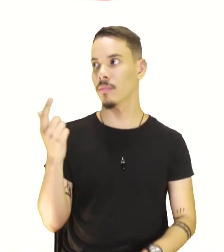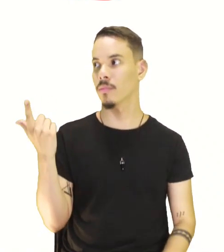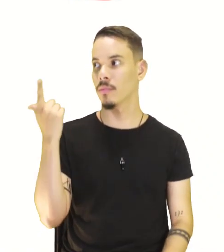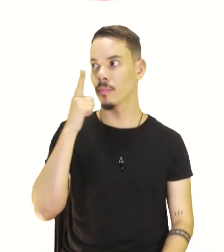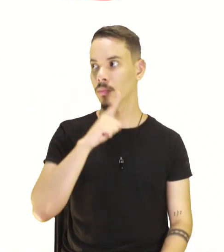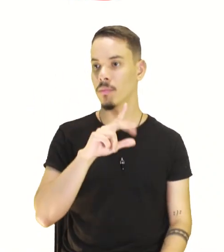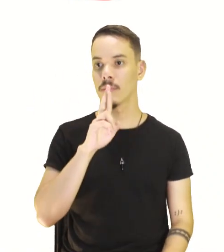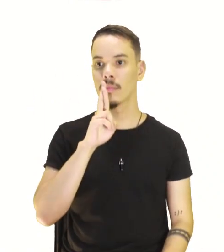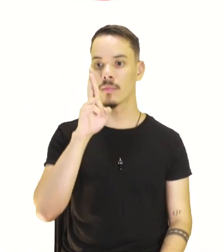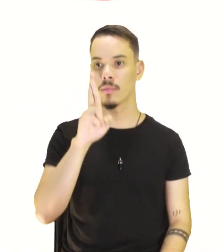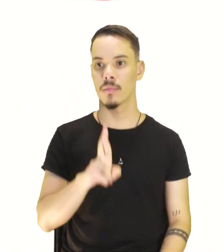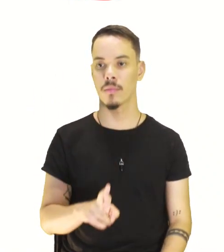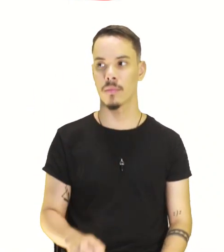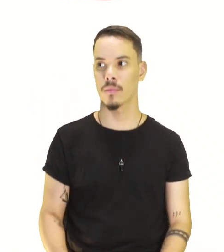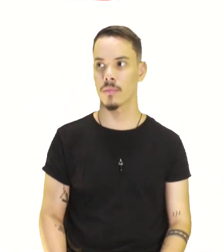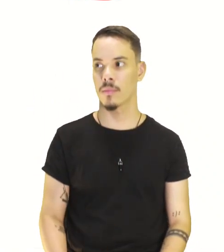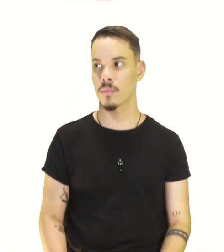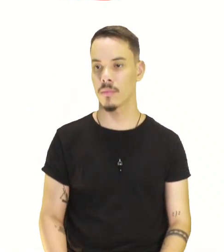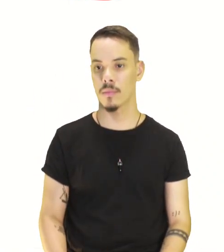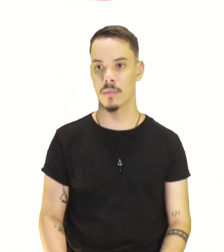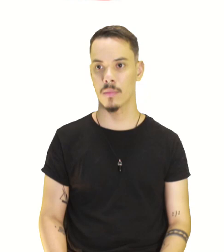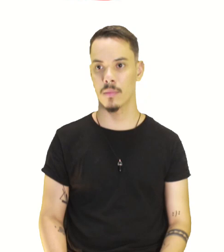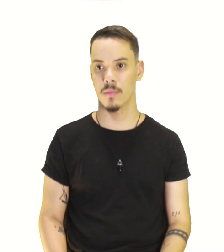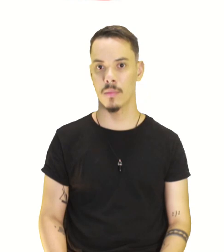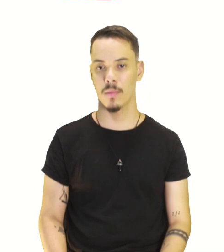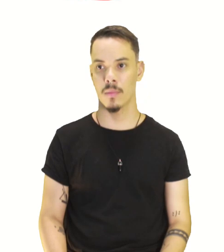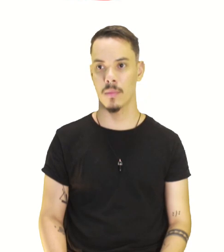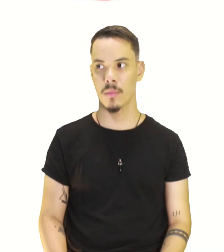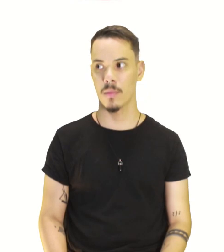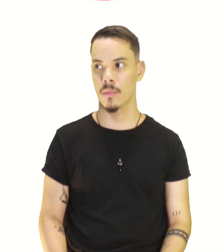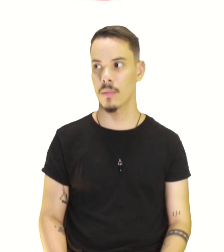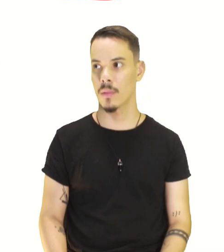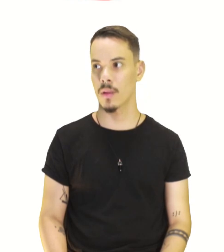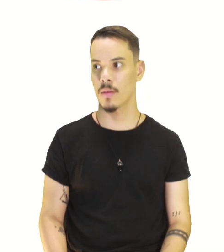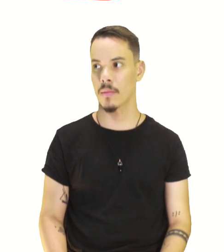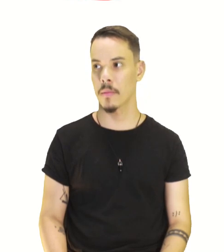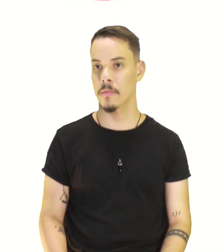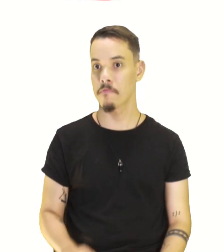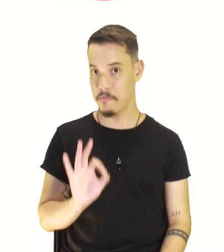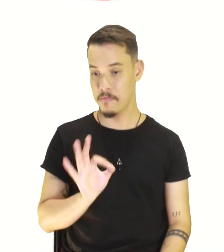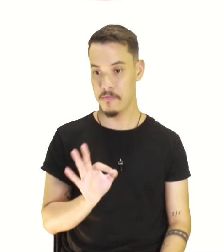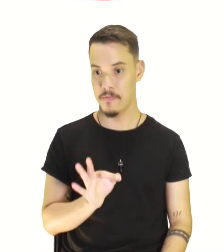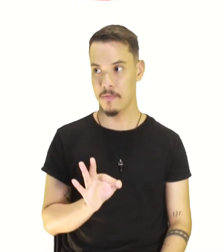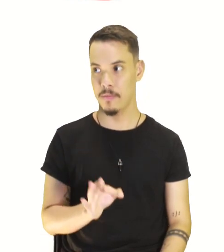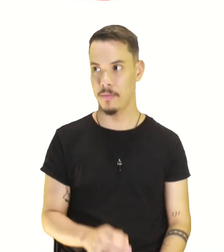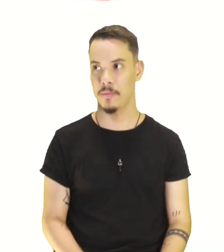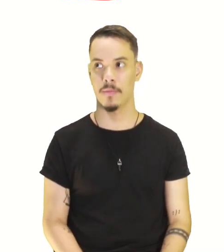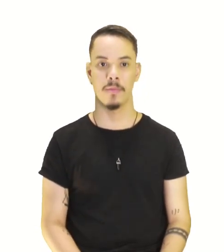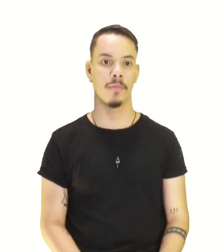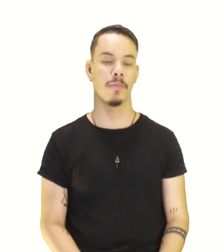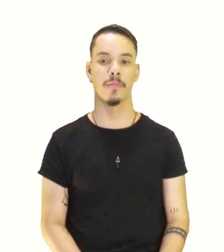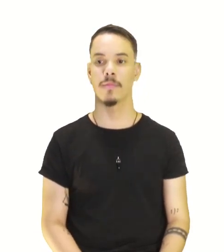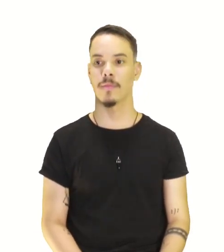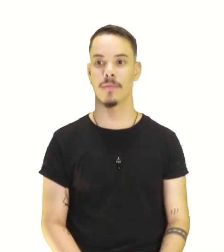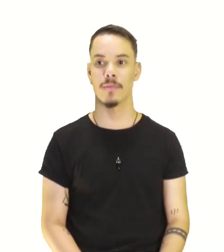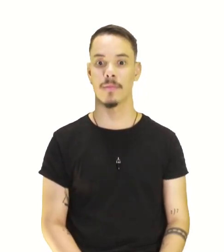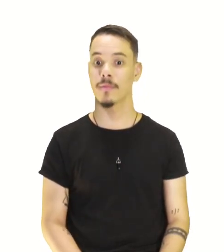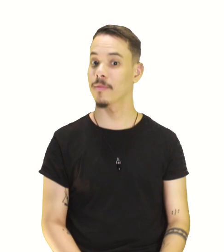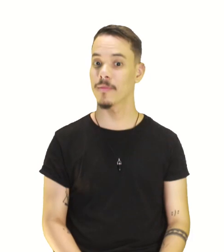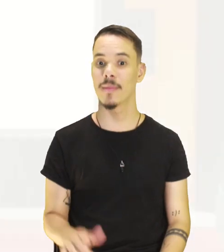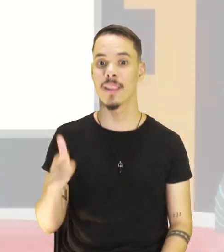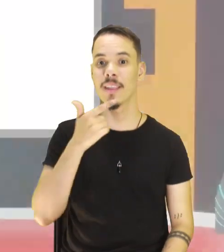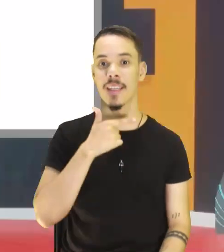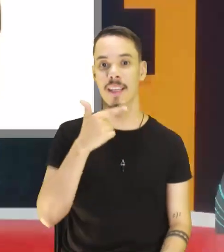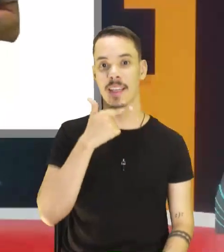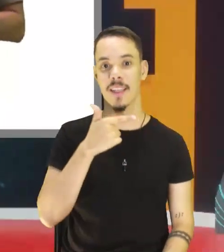ao resultado. Beleza. Certinho? Tudo bem? Certinho. Então, bora lá! Vamos de queijinho